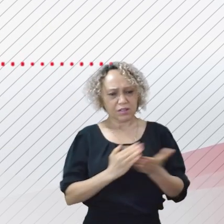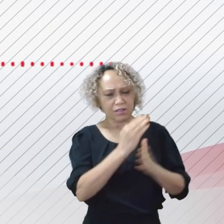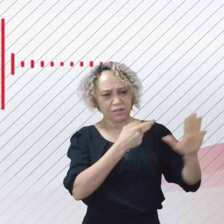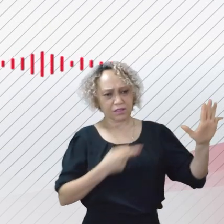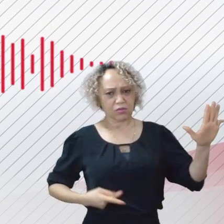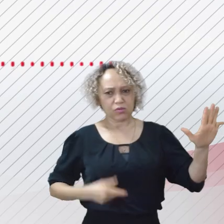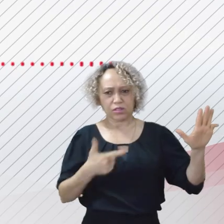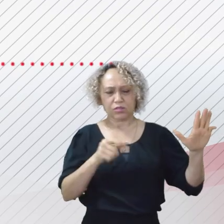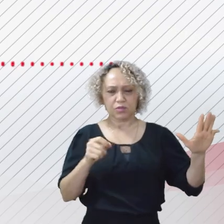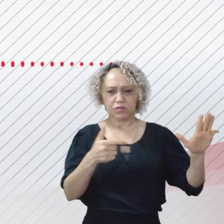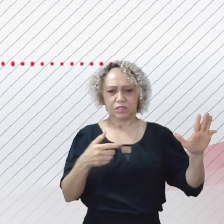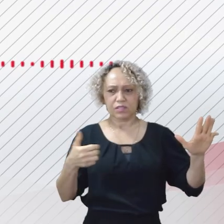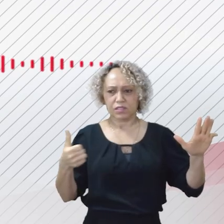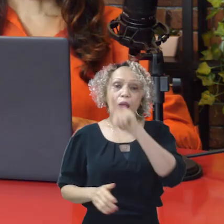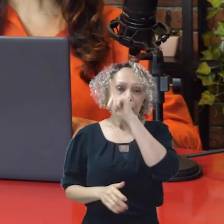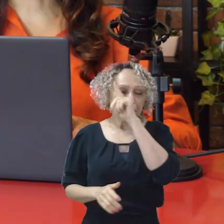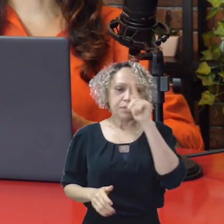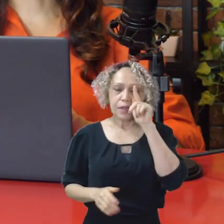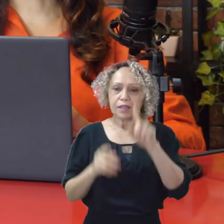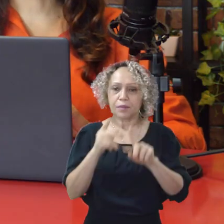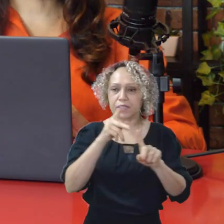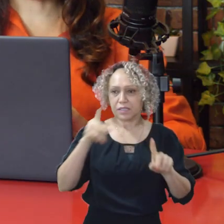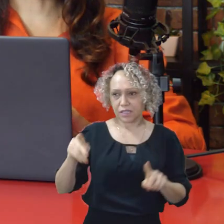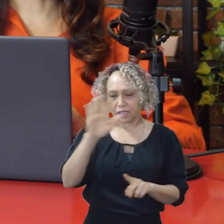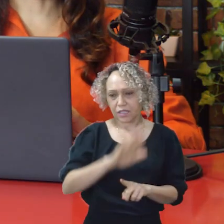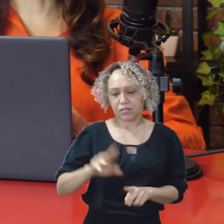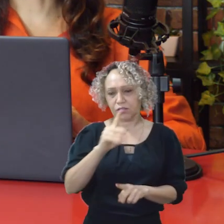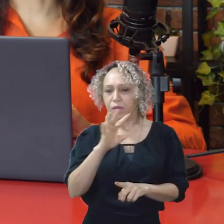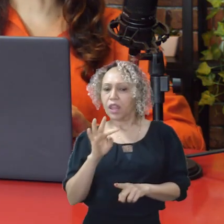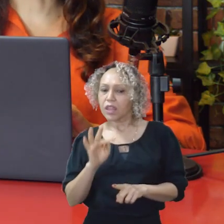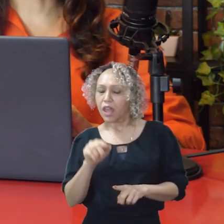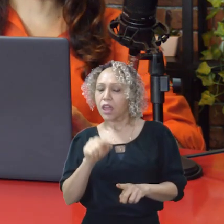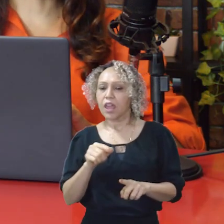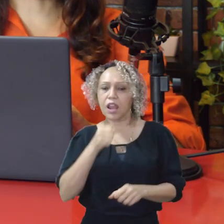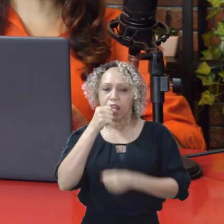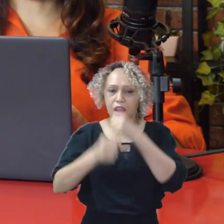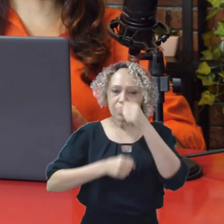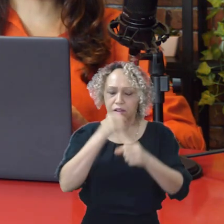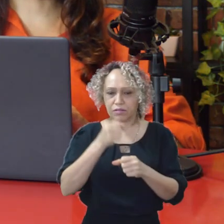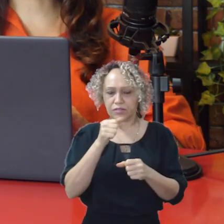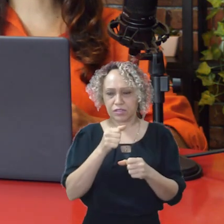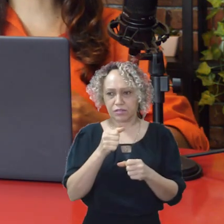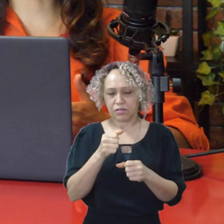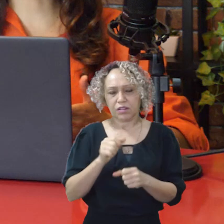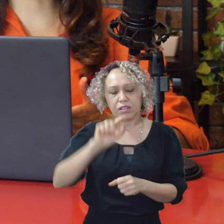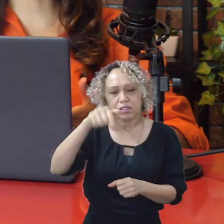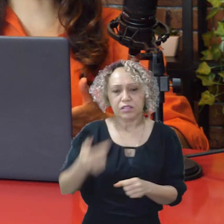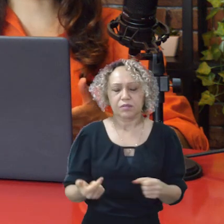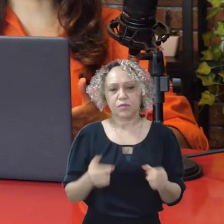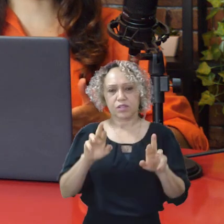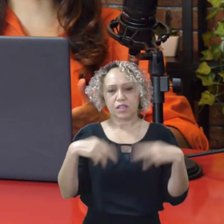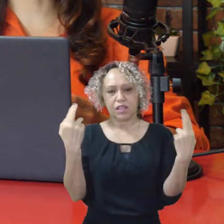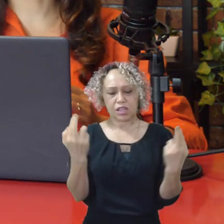reelegendo o presidente Lula em 2026. A presidenta nacional do PT e deputada federal Gleisi Hoffmann concedeu uma